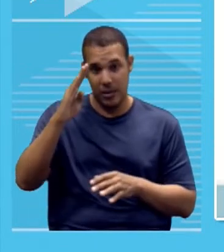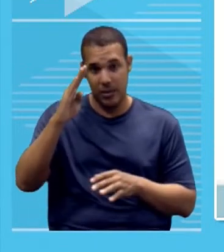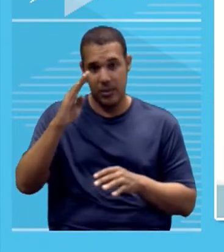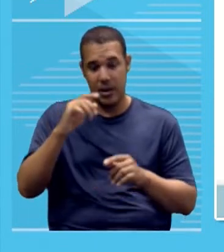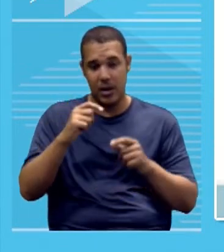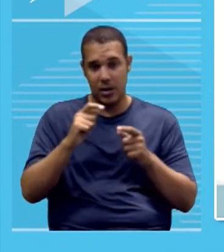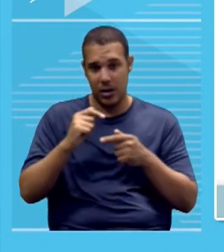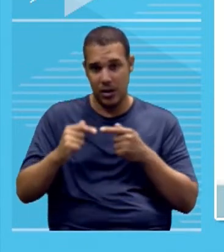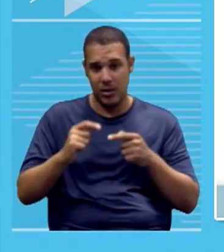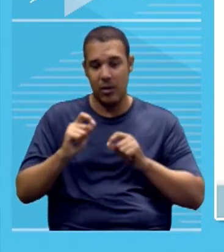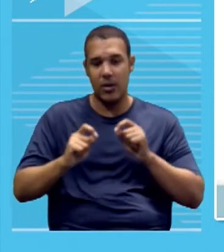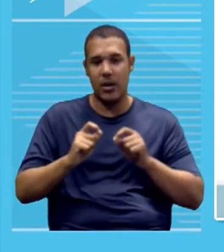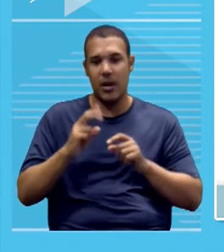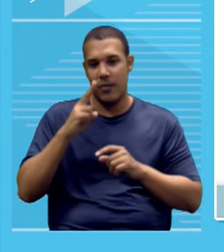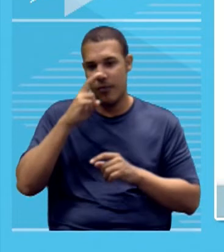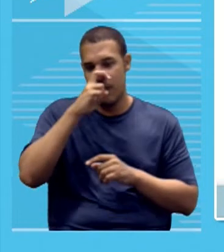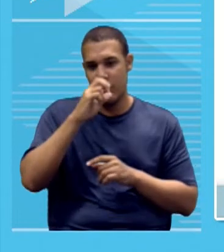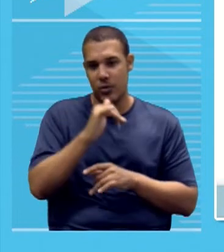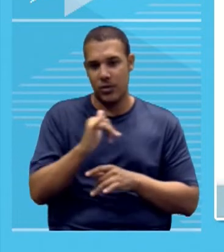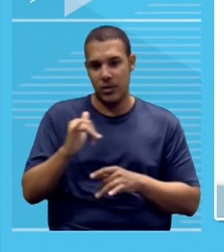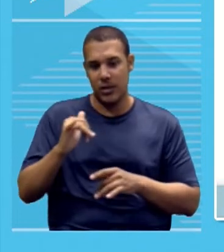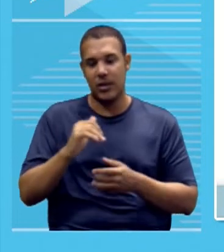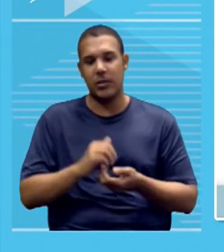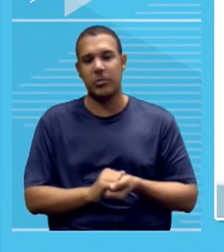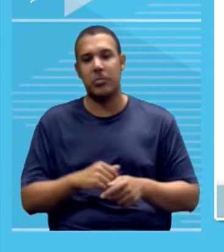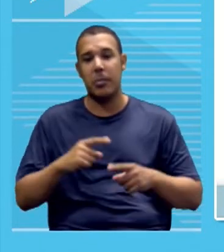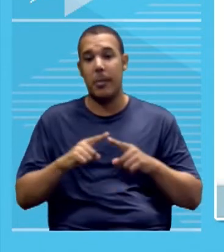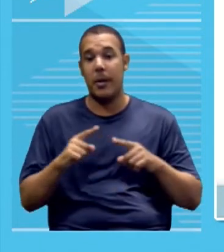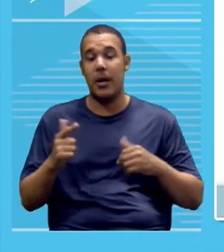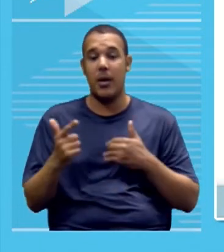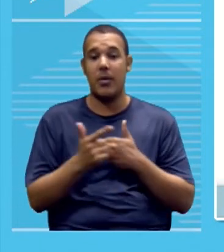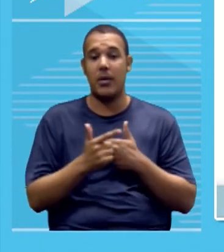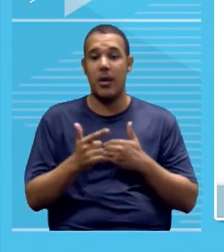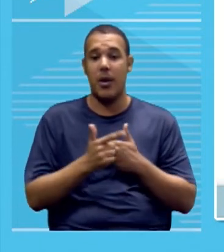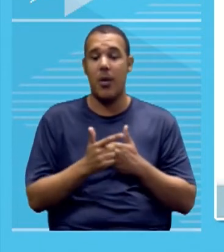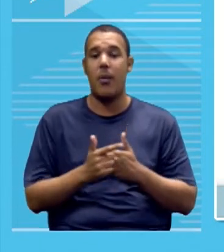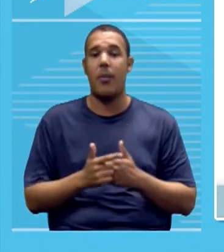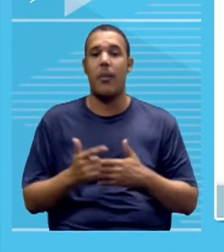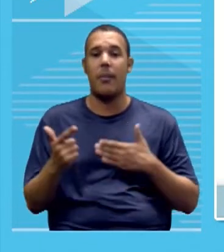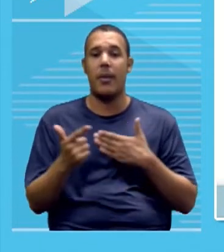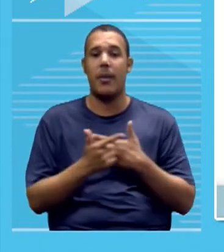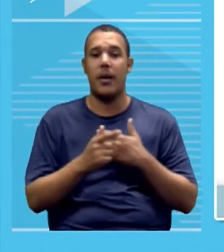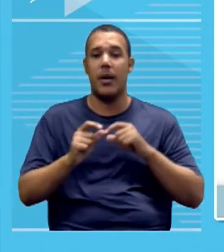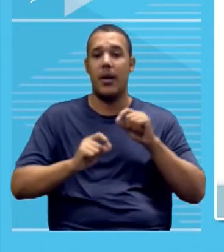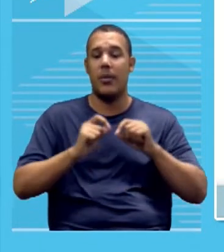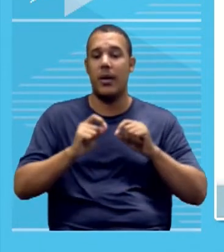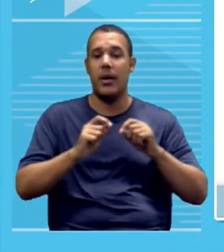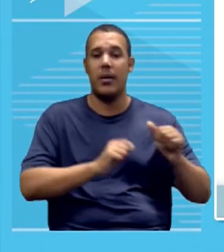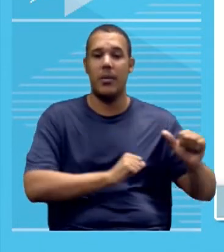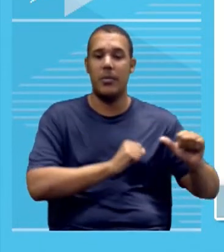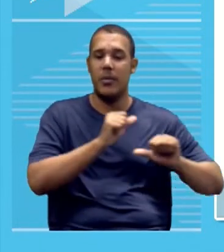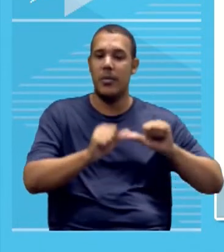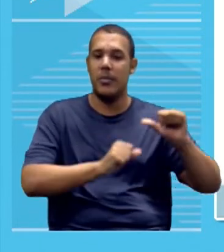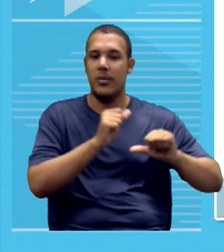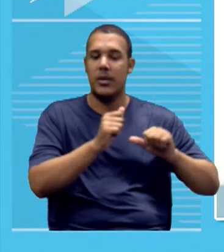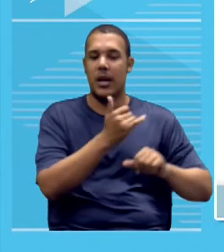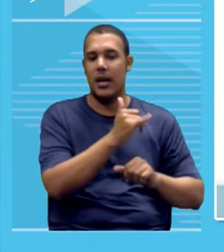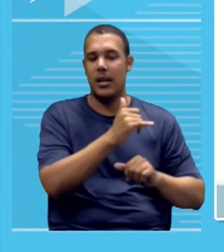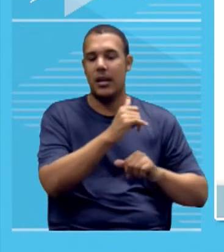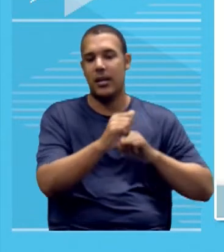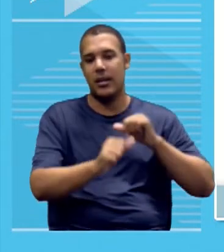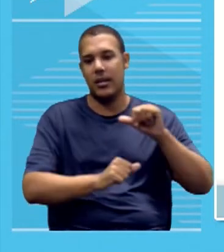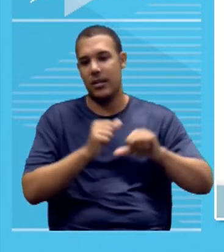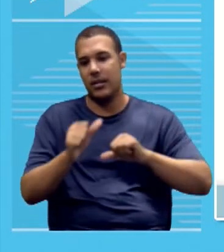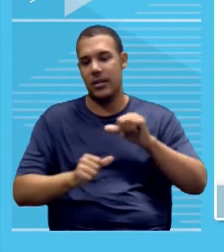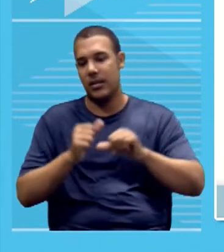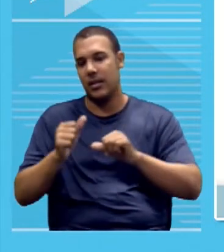resistor é sua resistência elétrica. Mas não é a função dele, tá bom? A sua função é converter energia elétrica